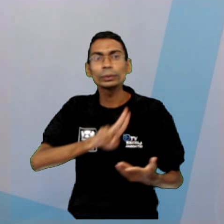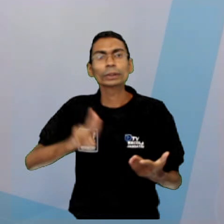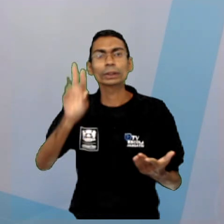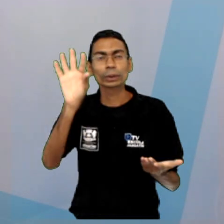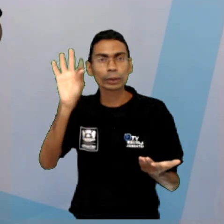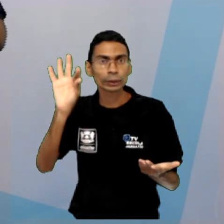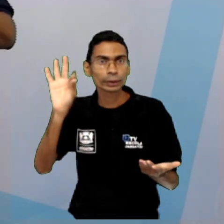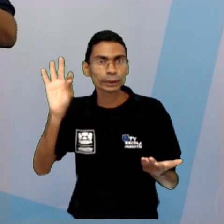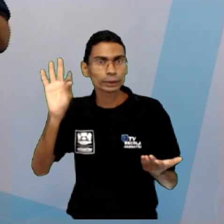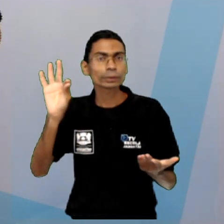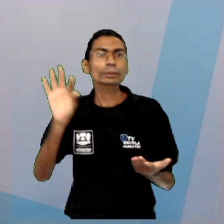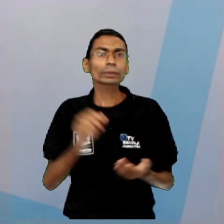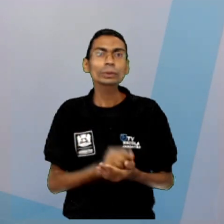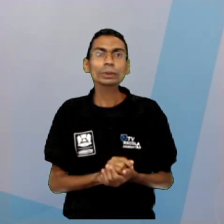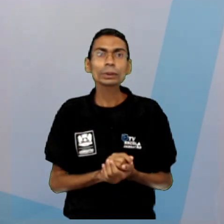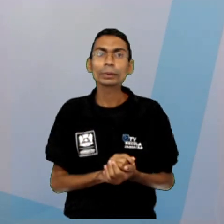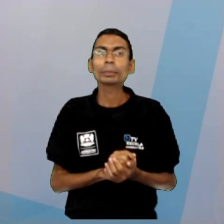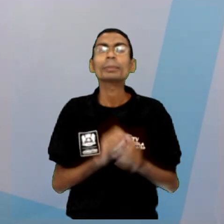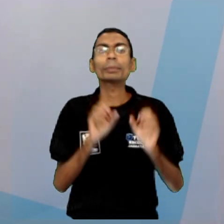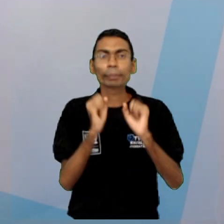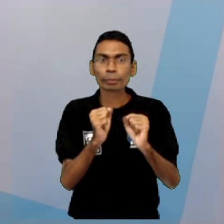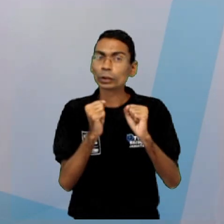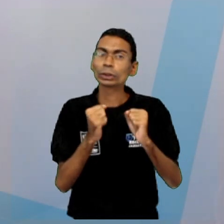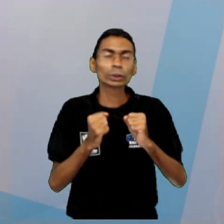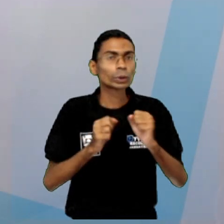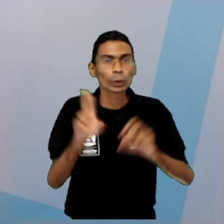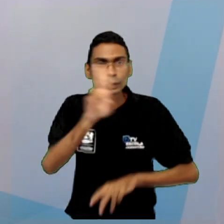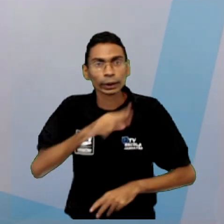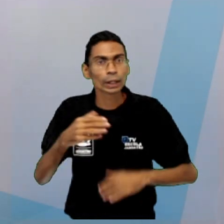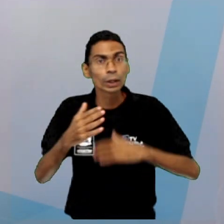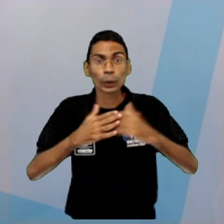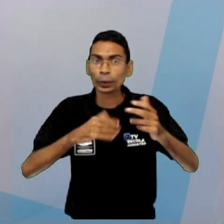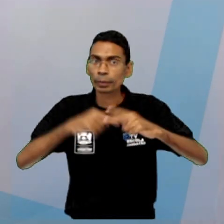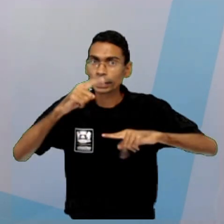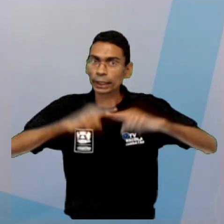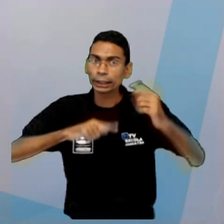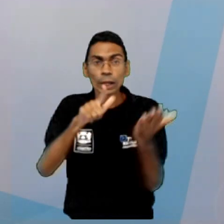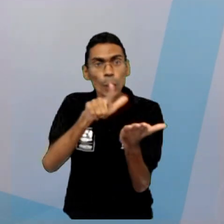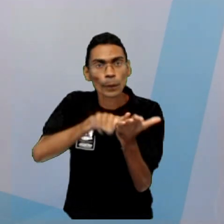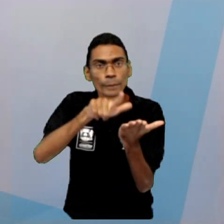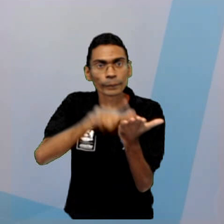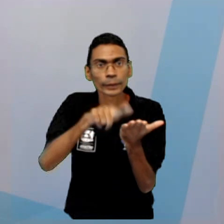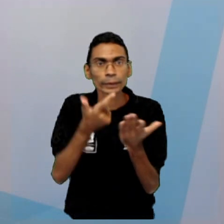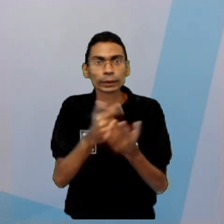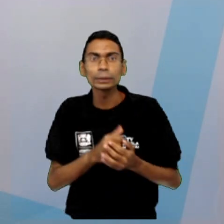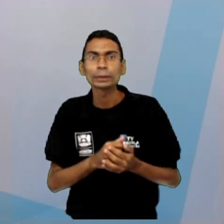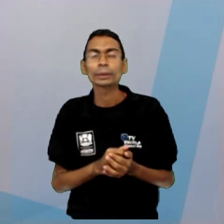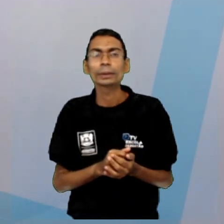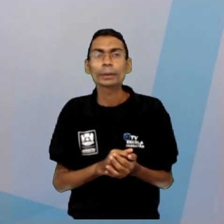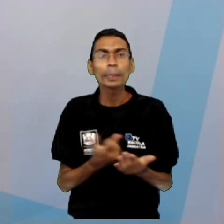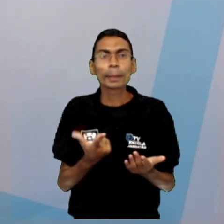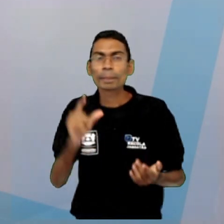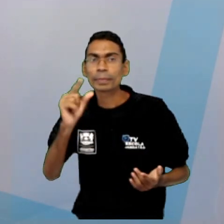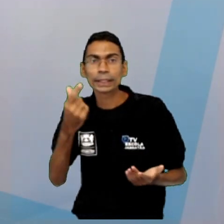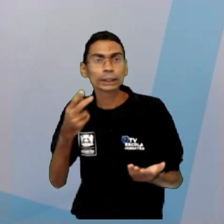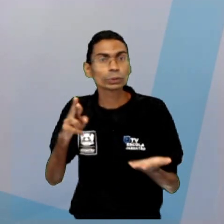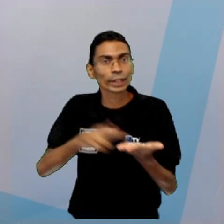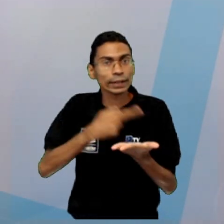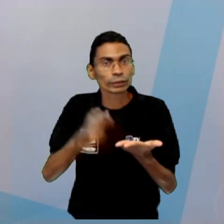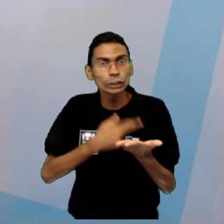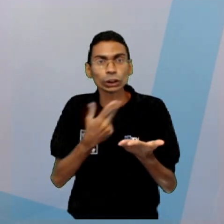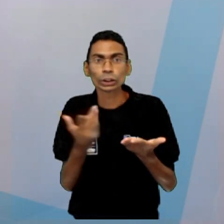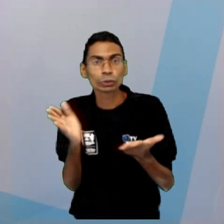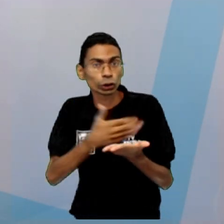vão pegar, vocês podem usar papelzinho colorido, ou vocês podem pegar pedacinhos de papel, de revista, de livro, pegar as